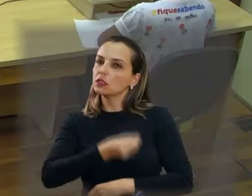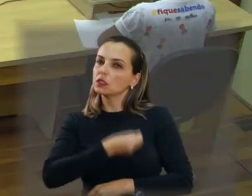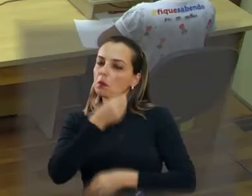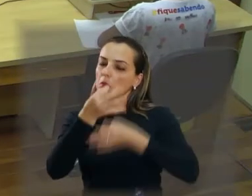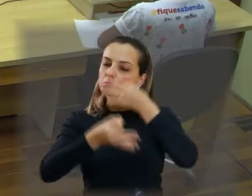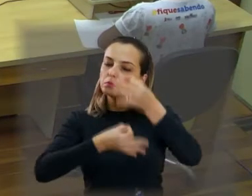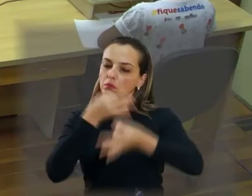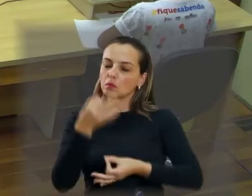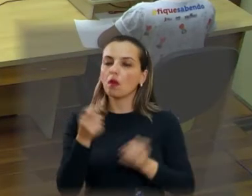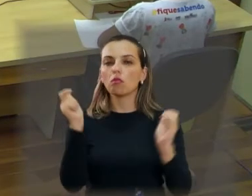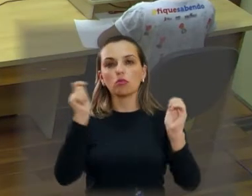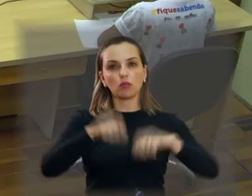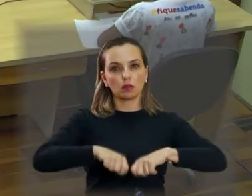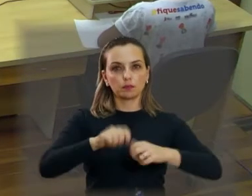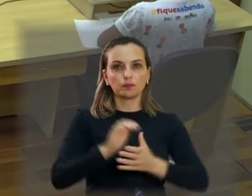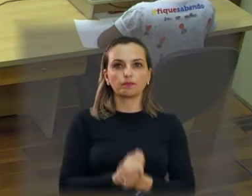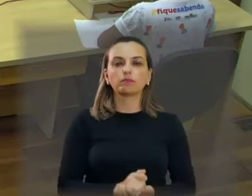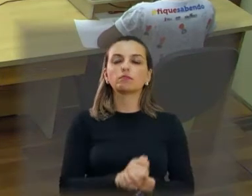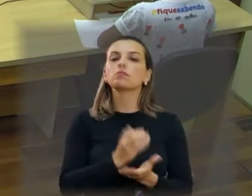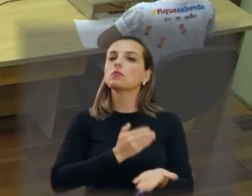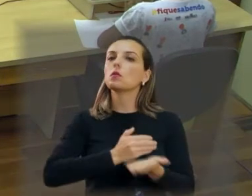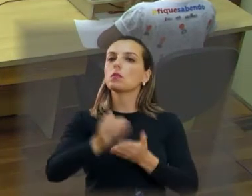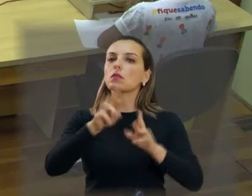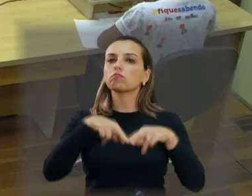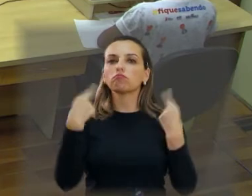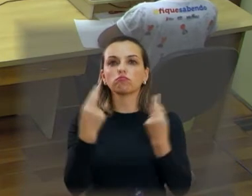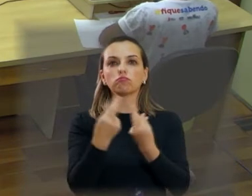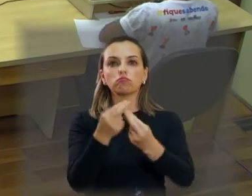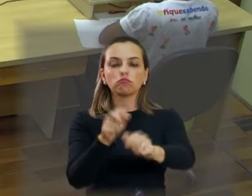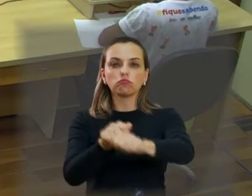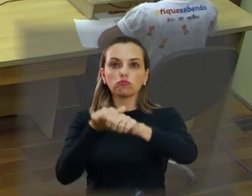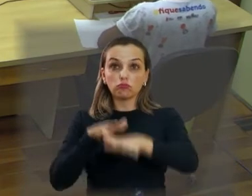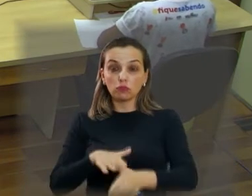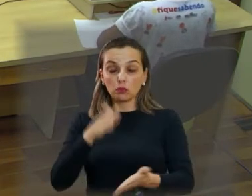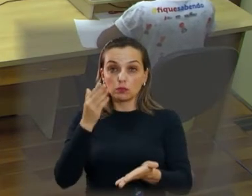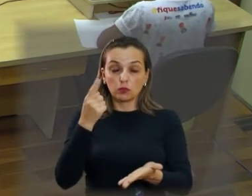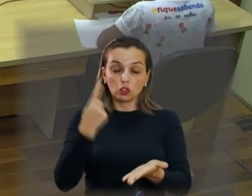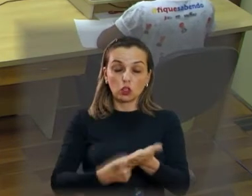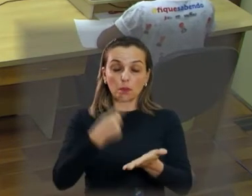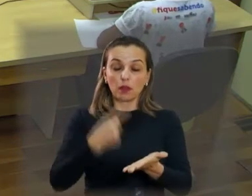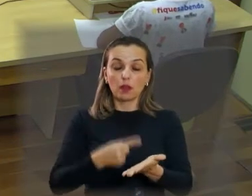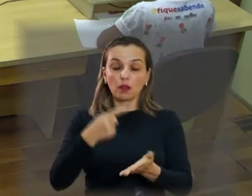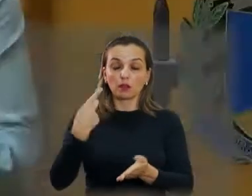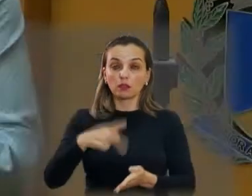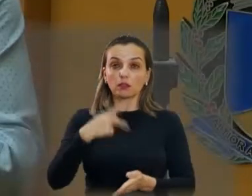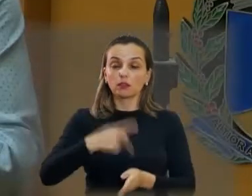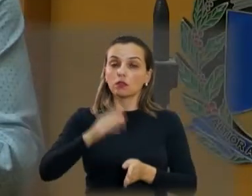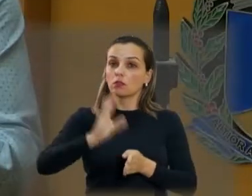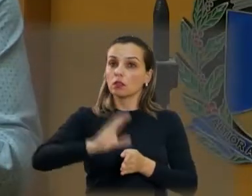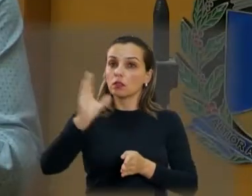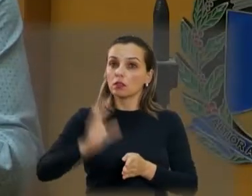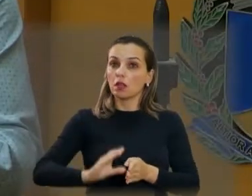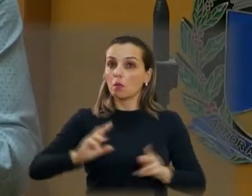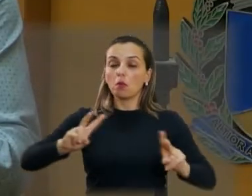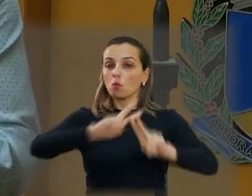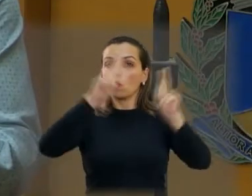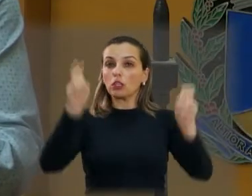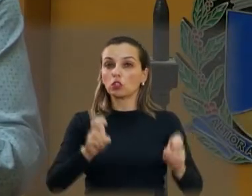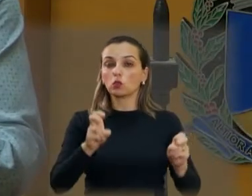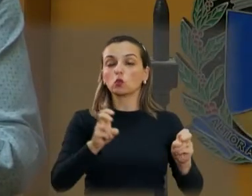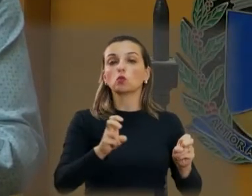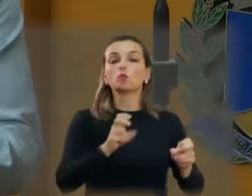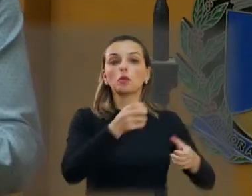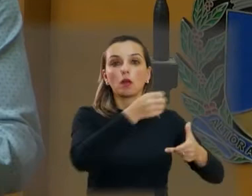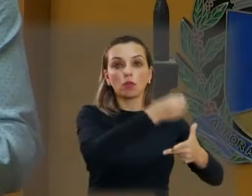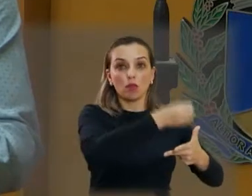popular. Para conduzir esta audiência pública convocada pela Câmara Municipal de Araraquara com o tema Ato pela